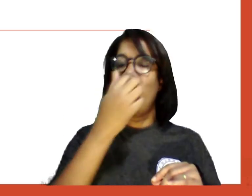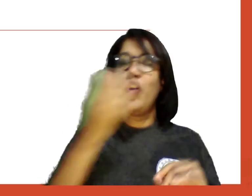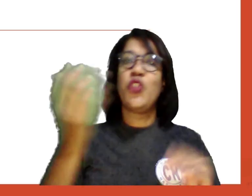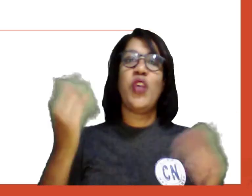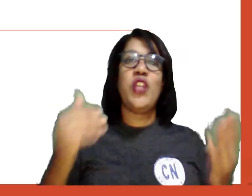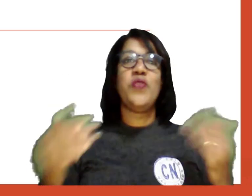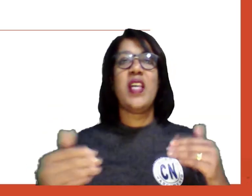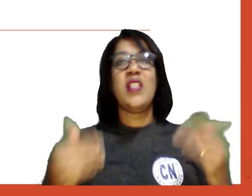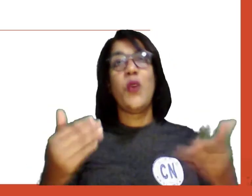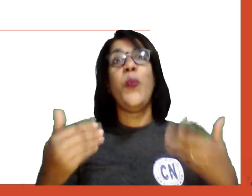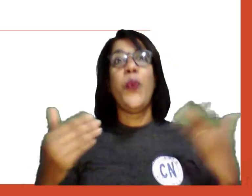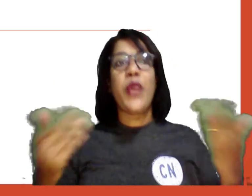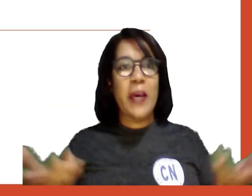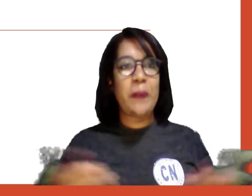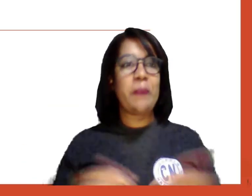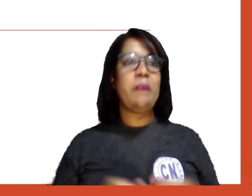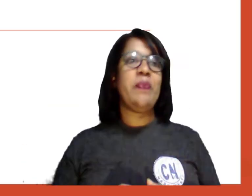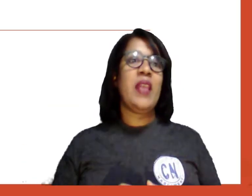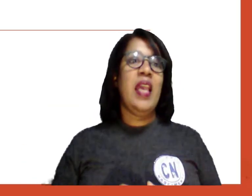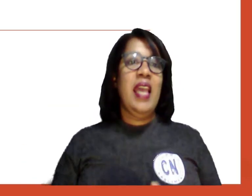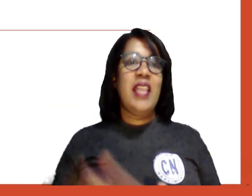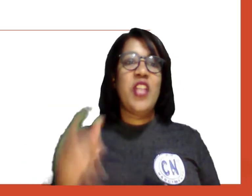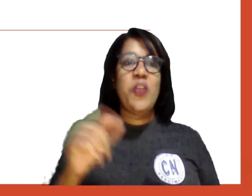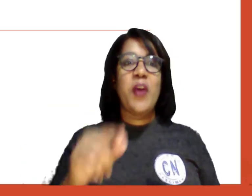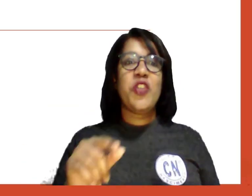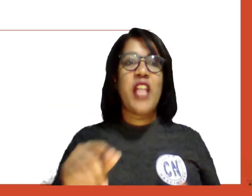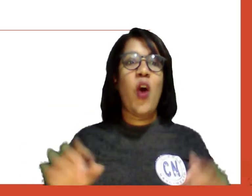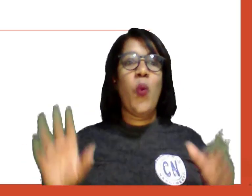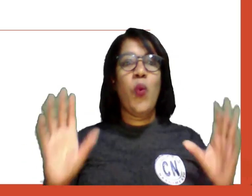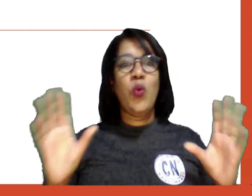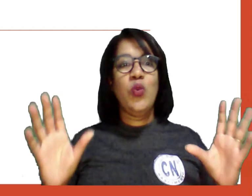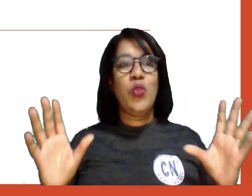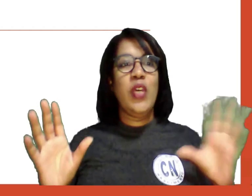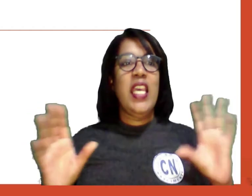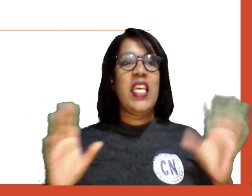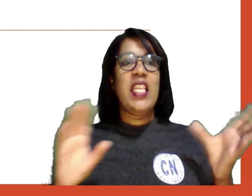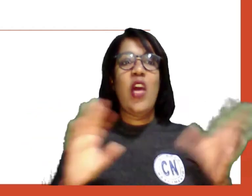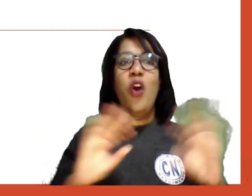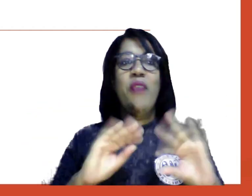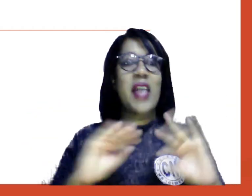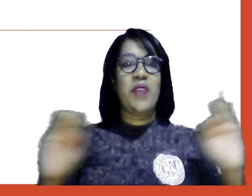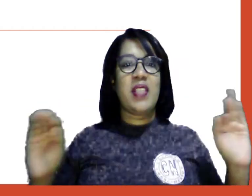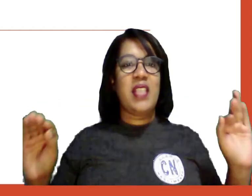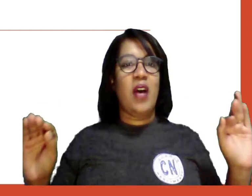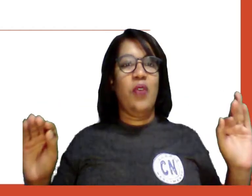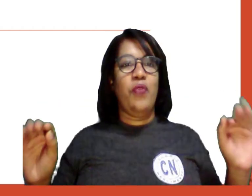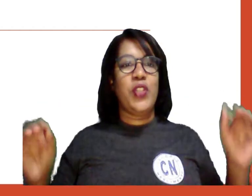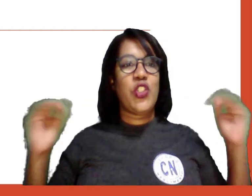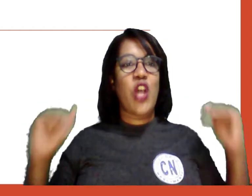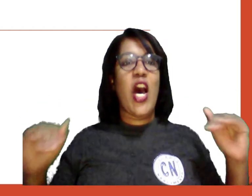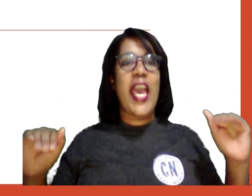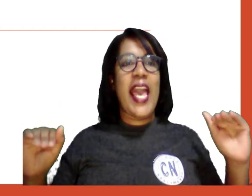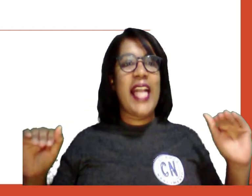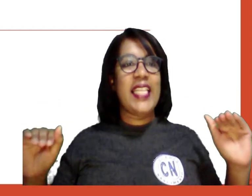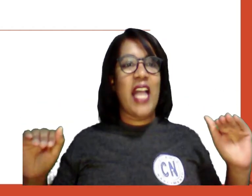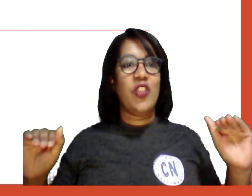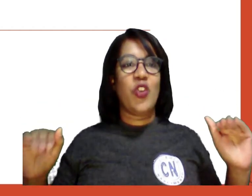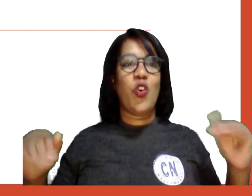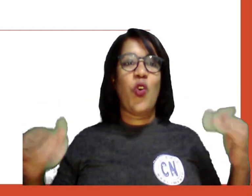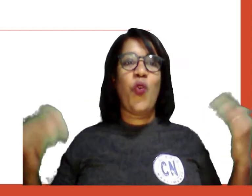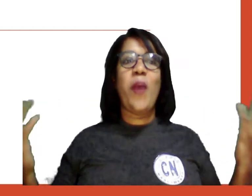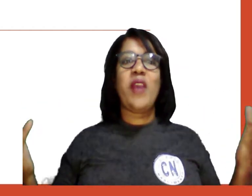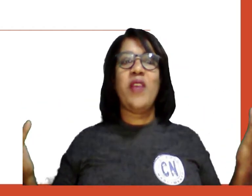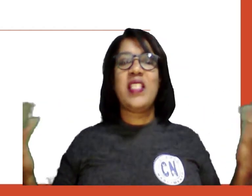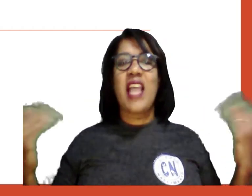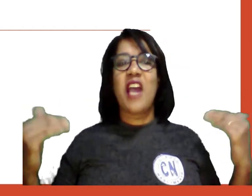falar para mim qual foi a escolha de vocês e o porquê. Tente imaginar um mundo em que não houvesse ficção, fosse só